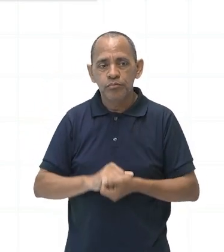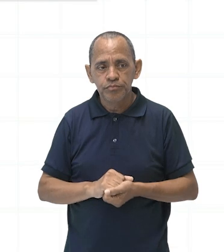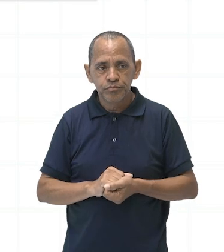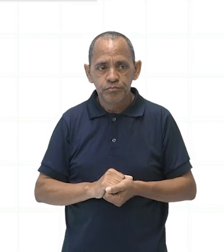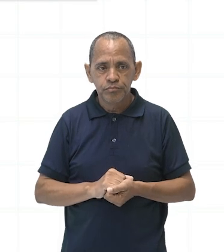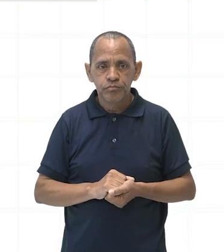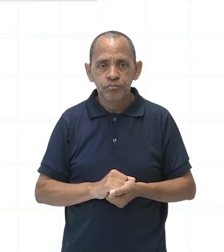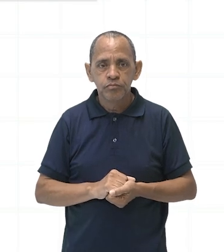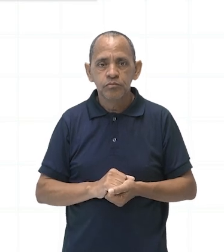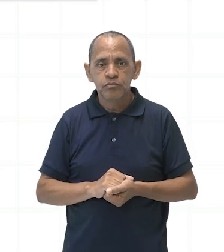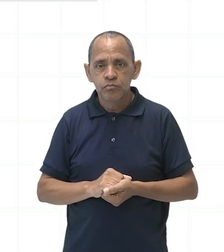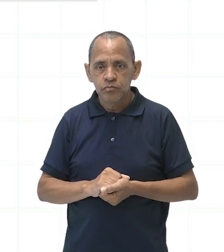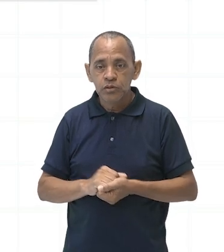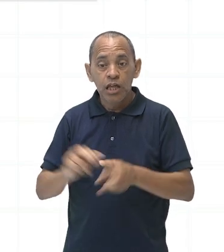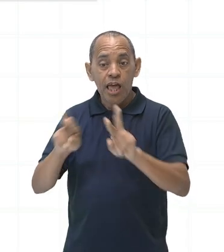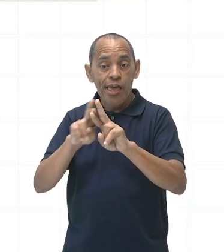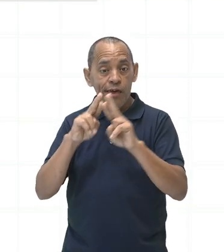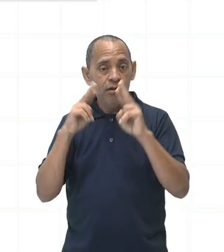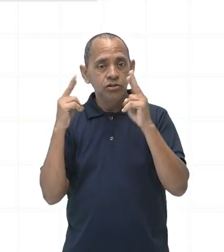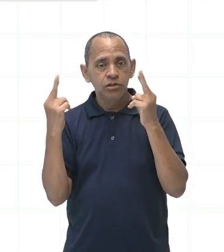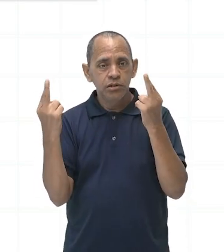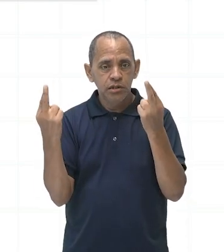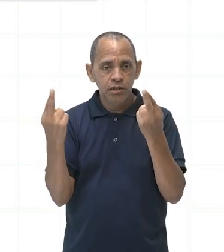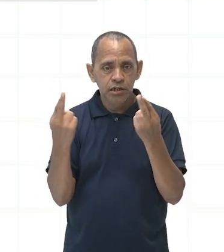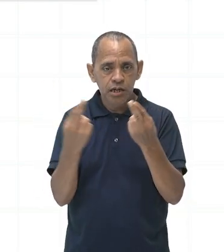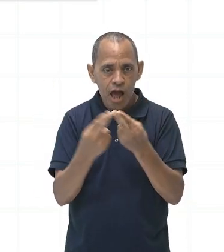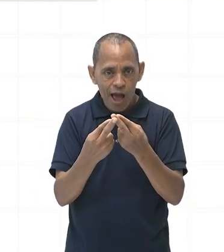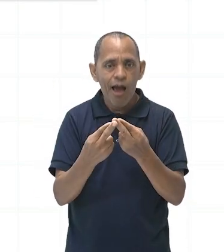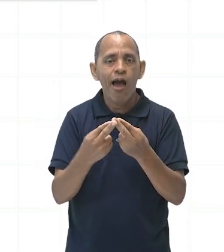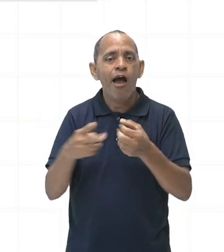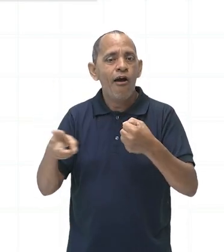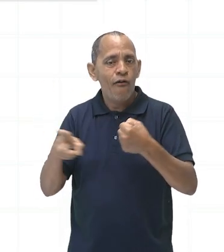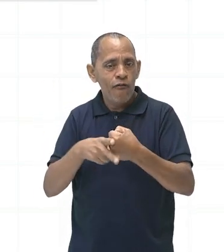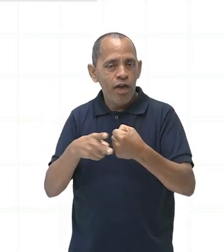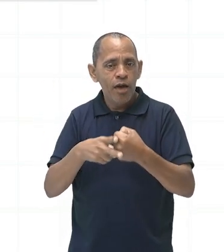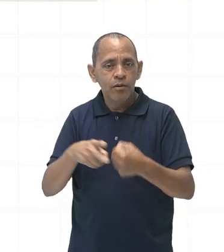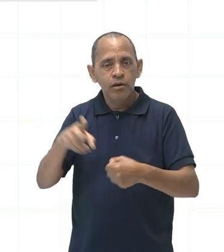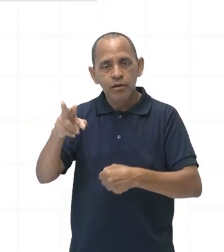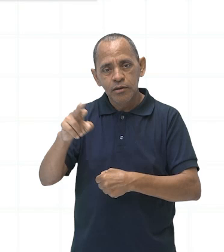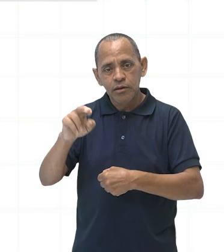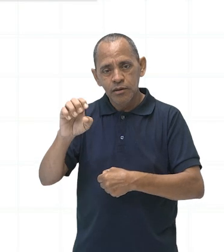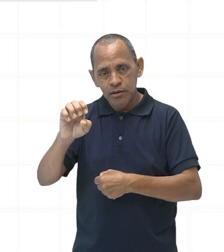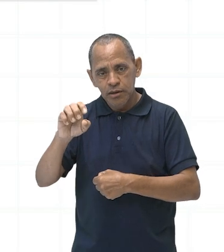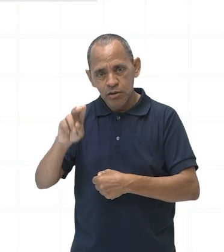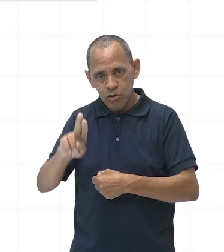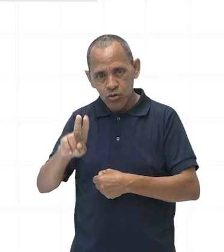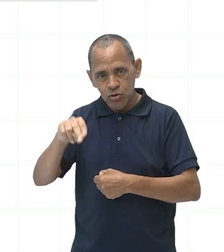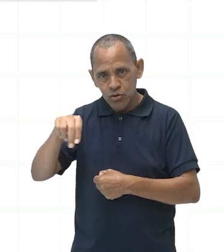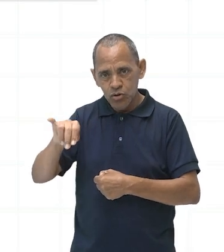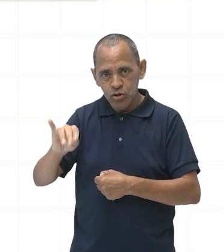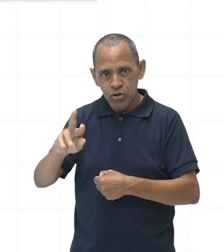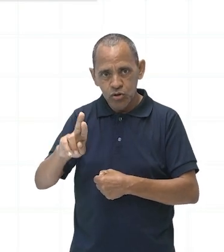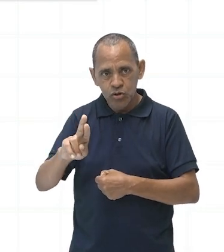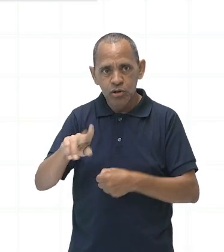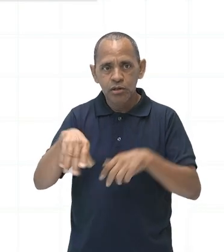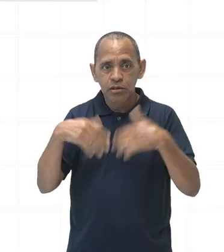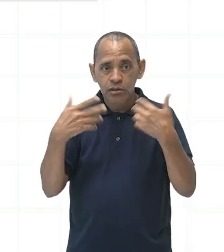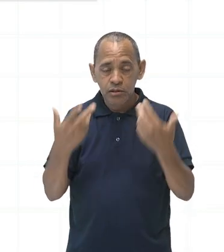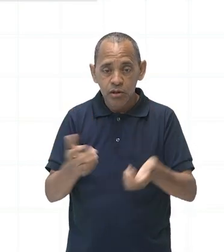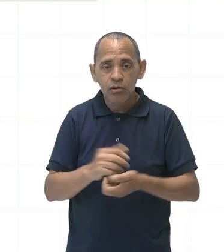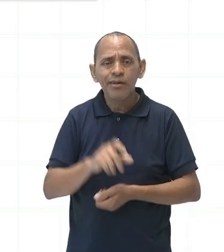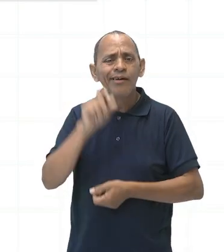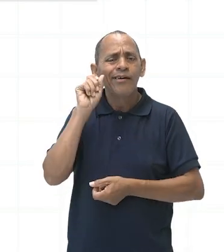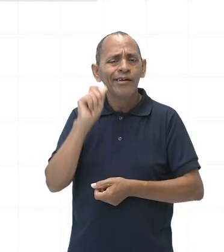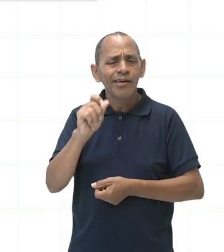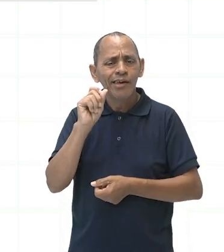destacado, reunirá. Verbo reunir, certo? Então, gente,